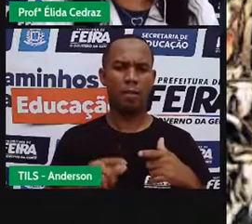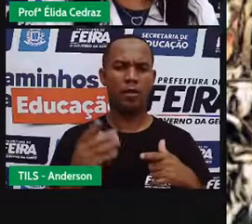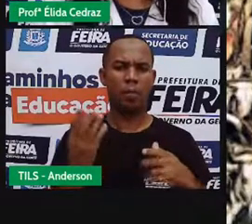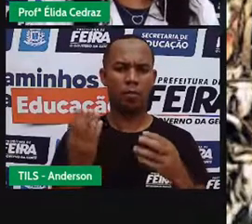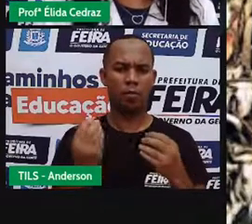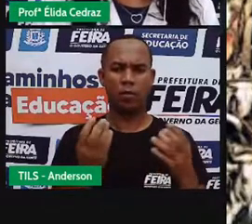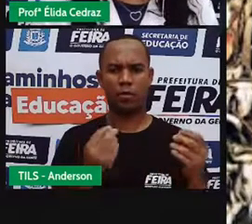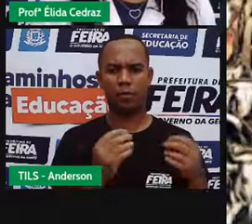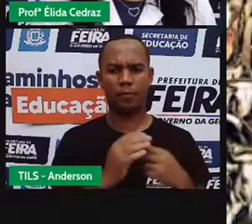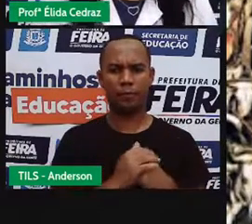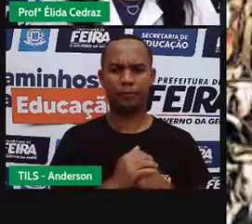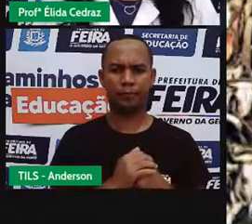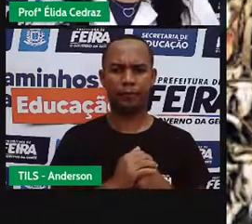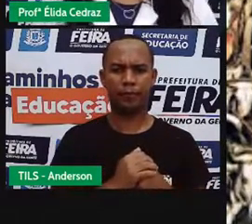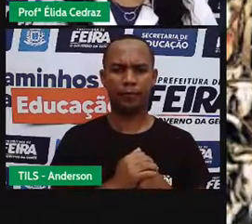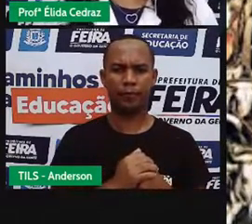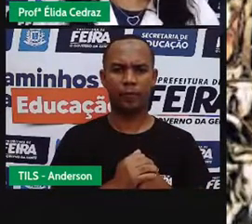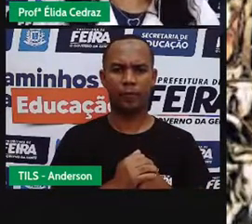transtornos.